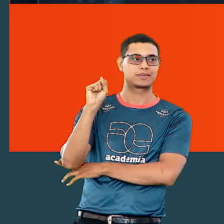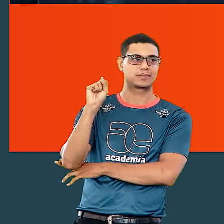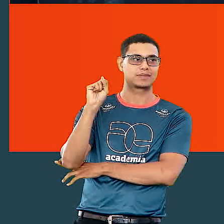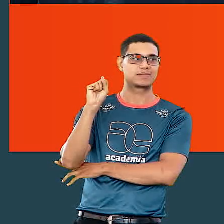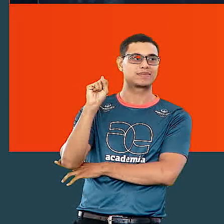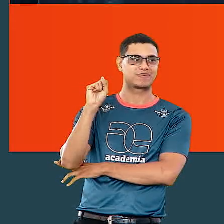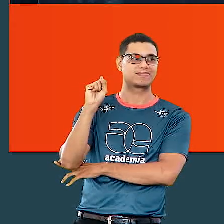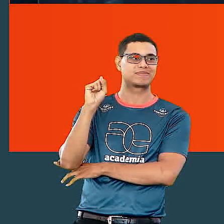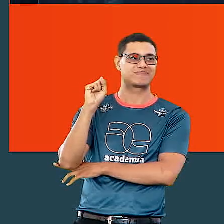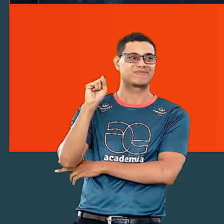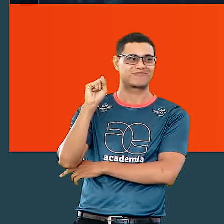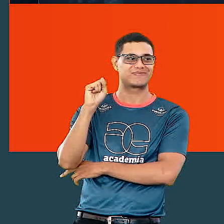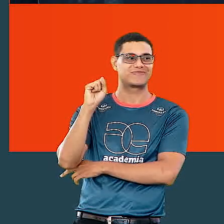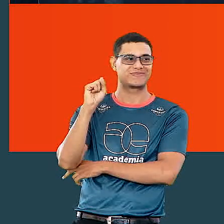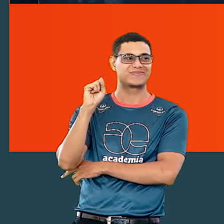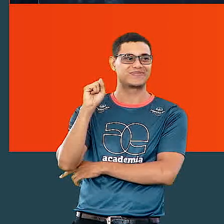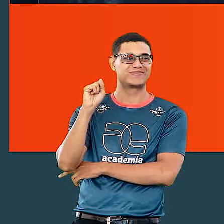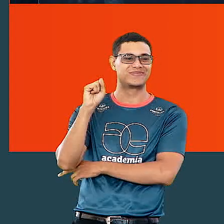H-A-B-E-A-S.